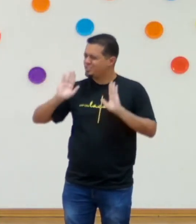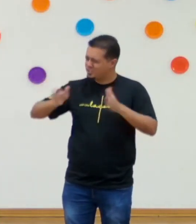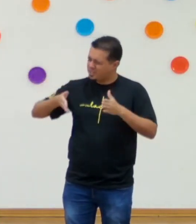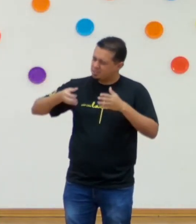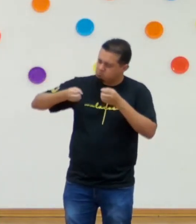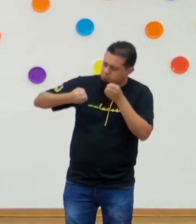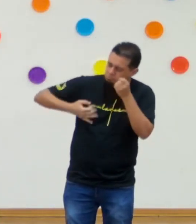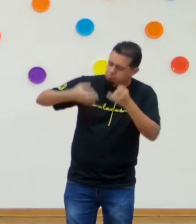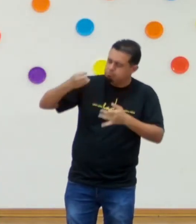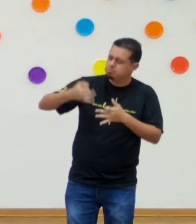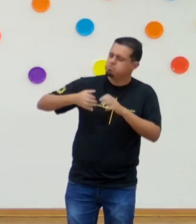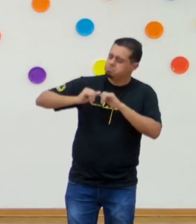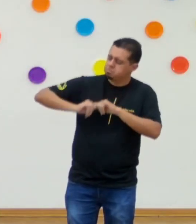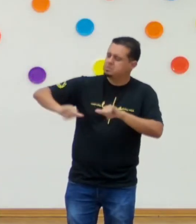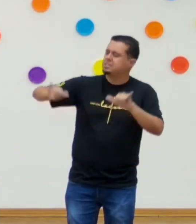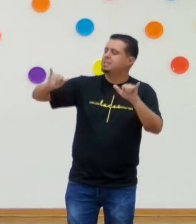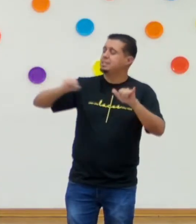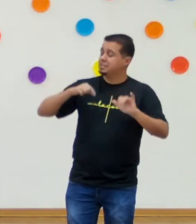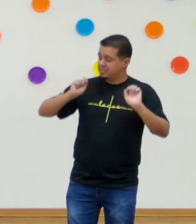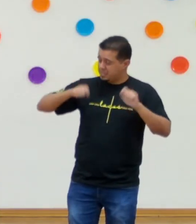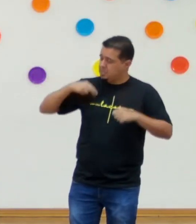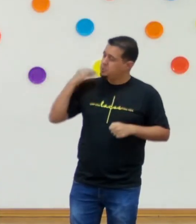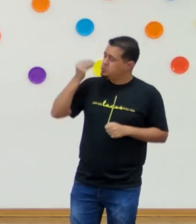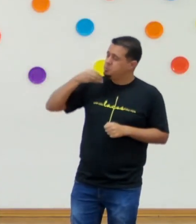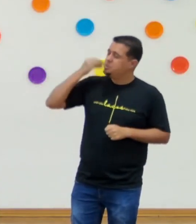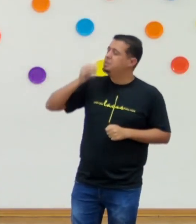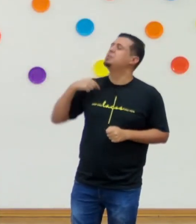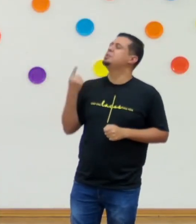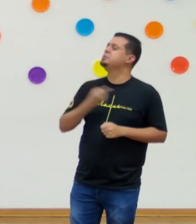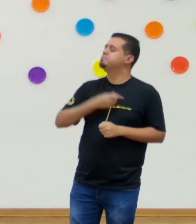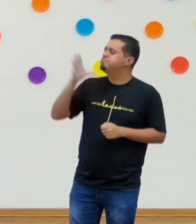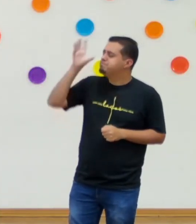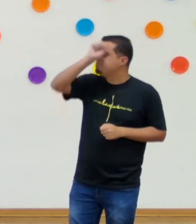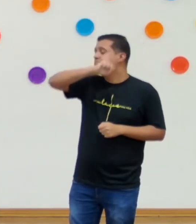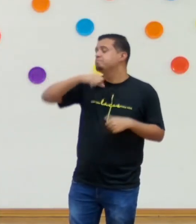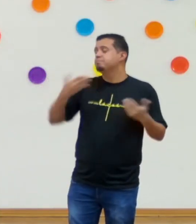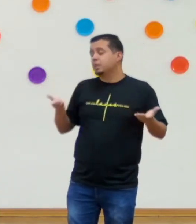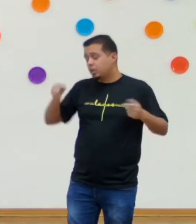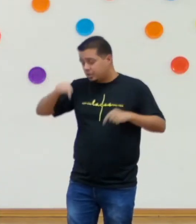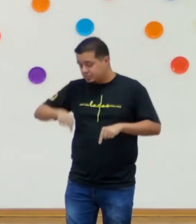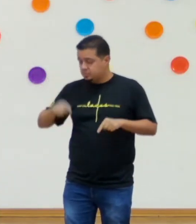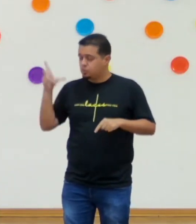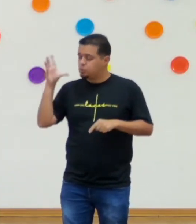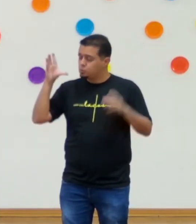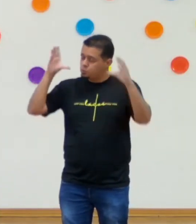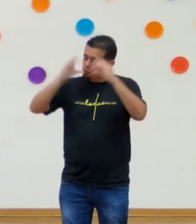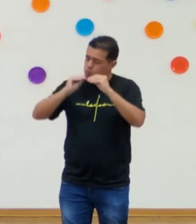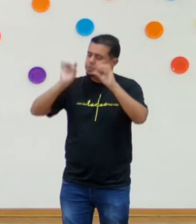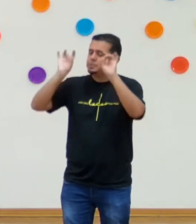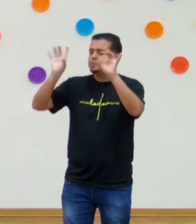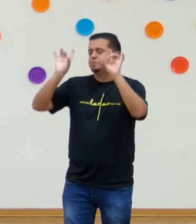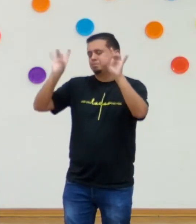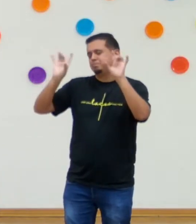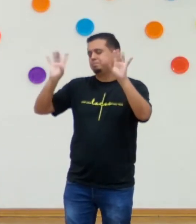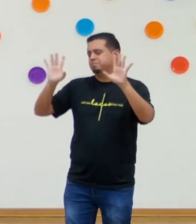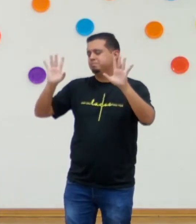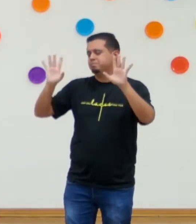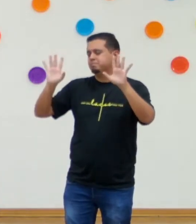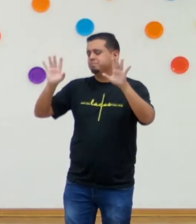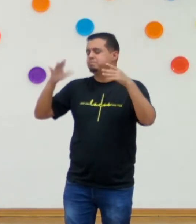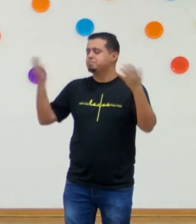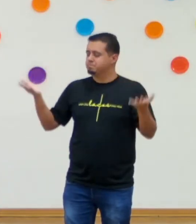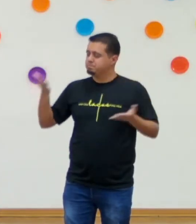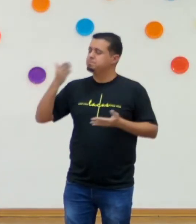e tem dado a oportunidade de sermos instruídos, que esta noite também seja uma noite especial, para que assim